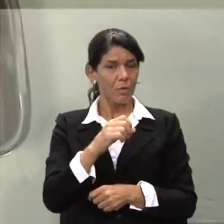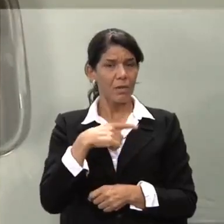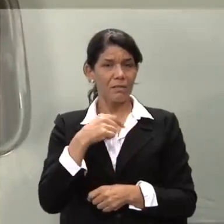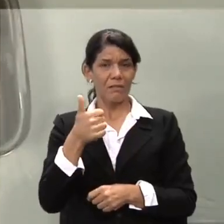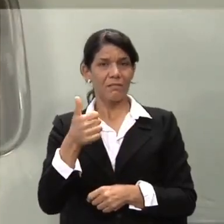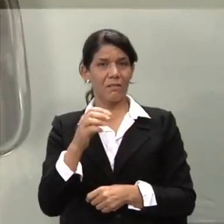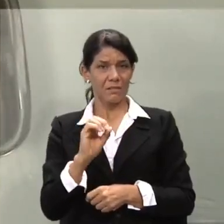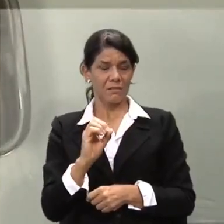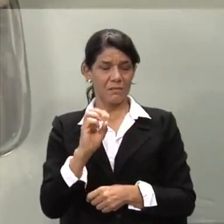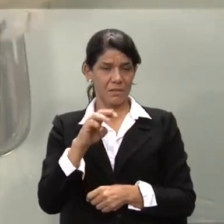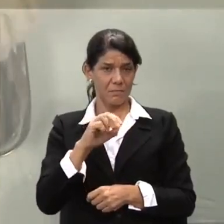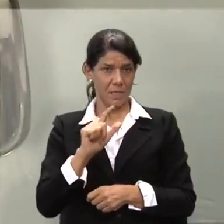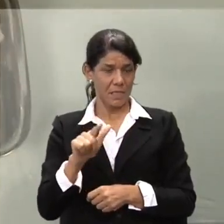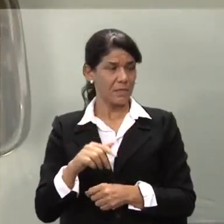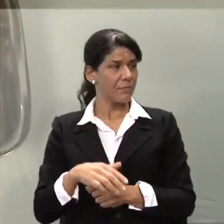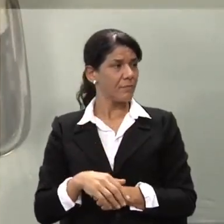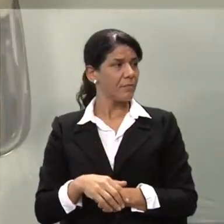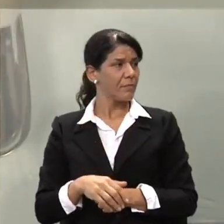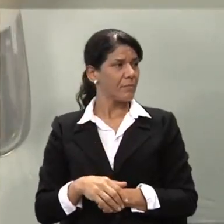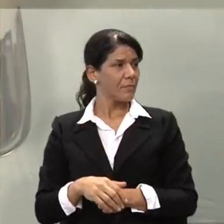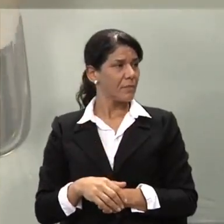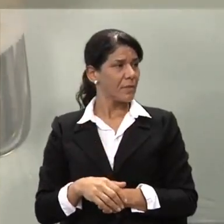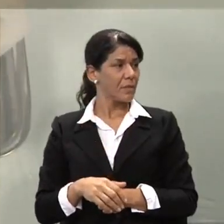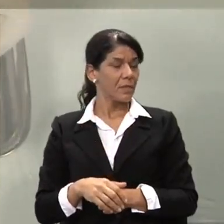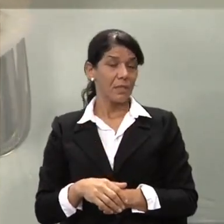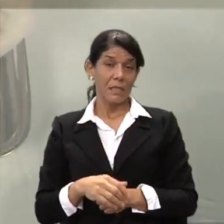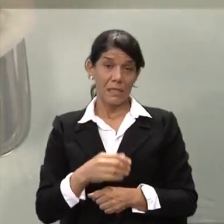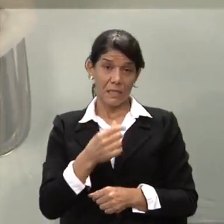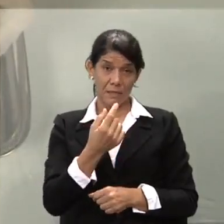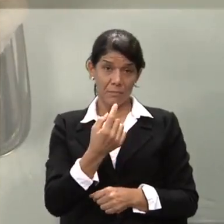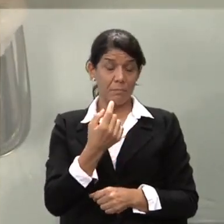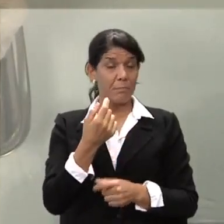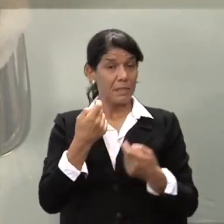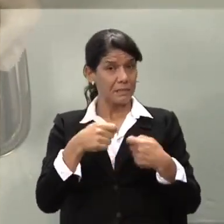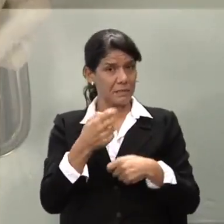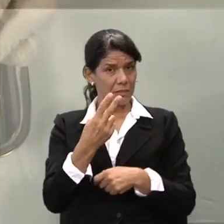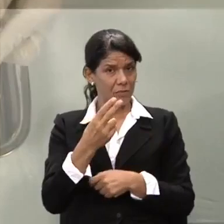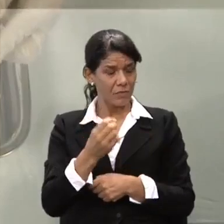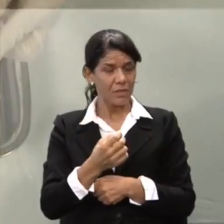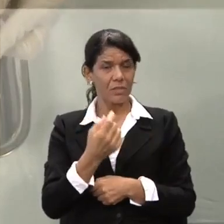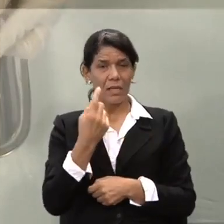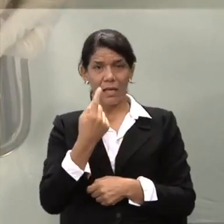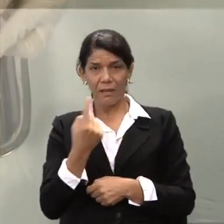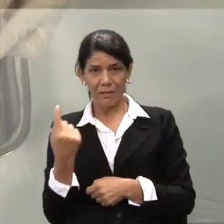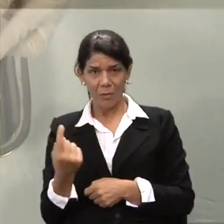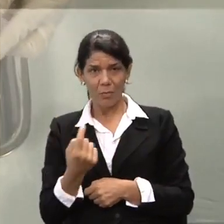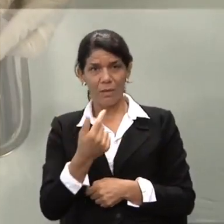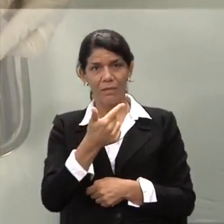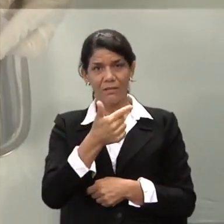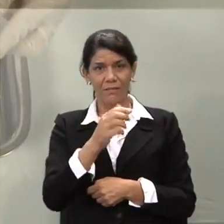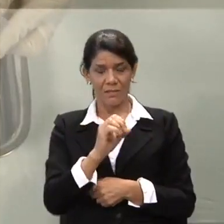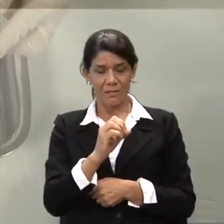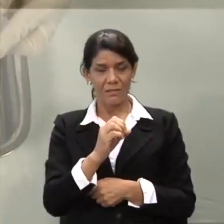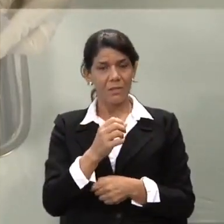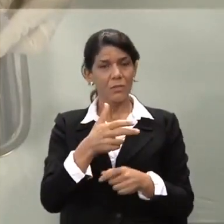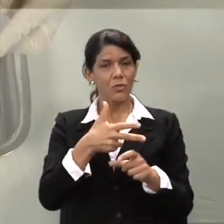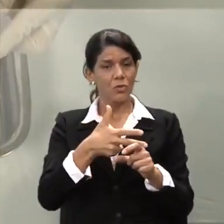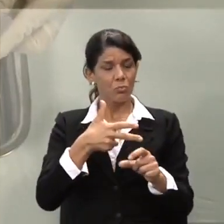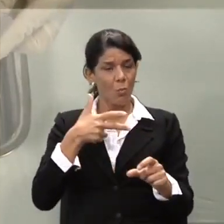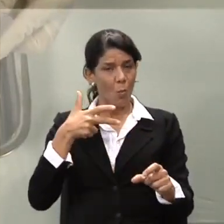então serão 2 ampolas e 2 ml. Aspirando então